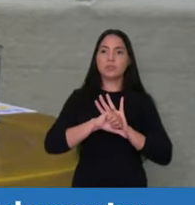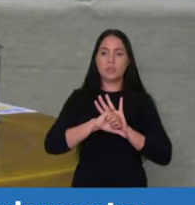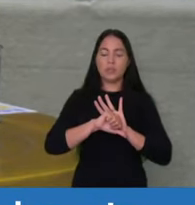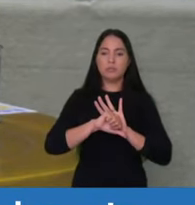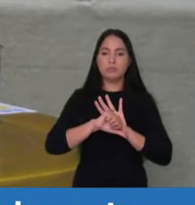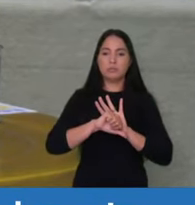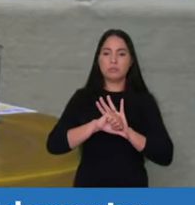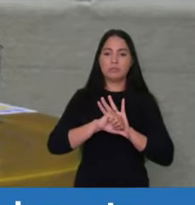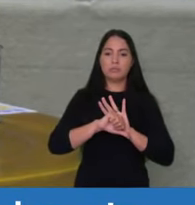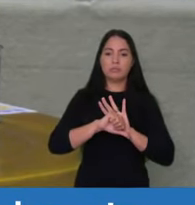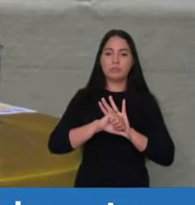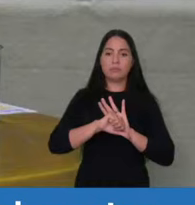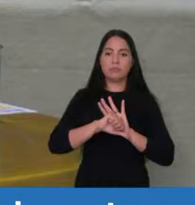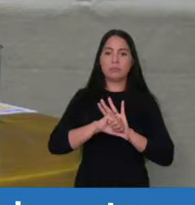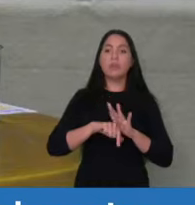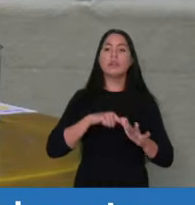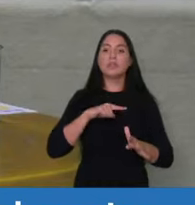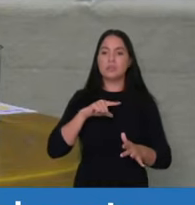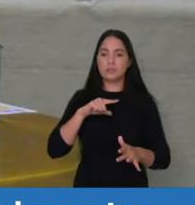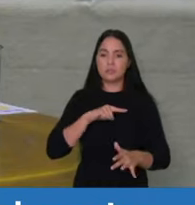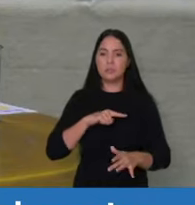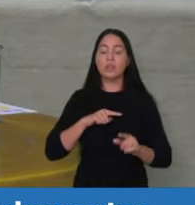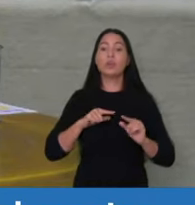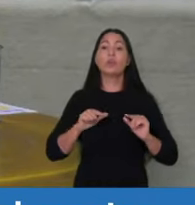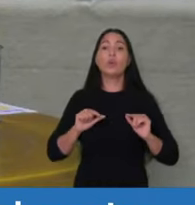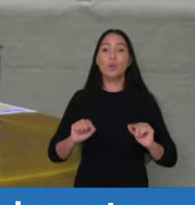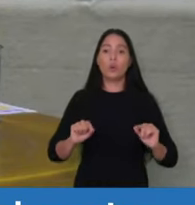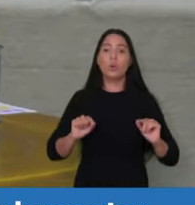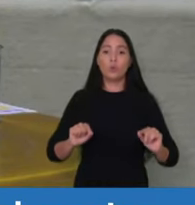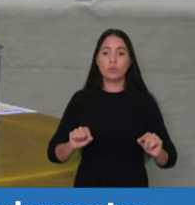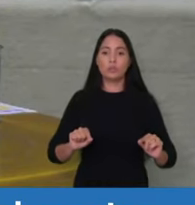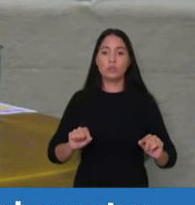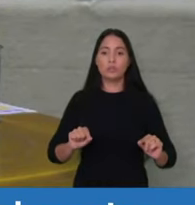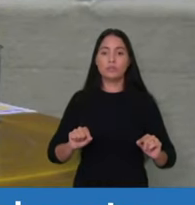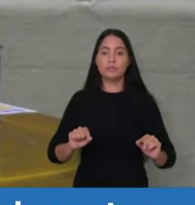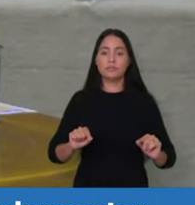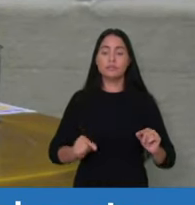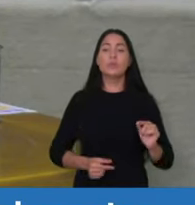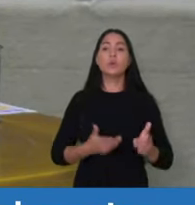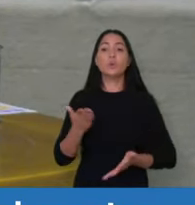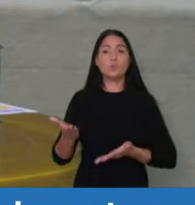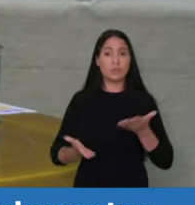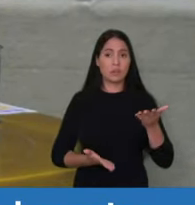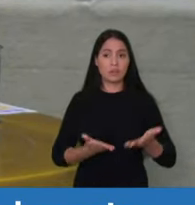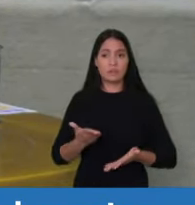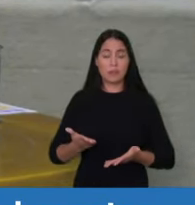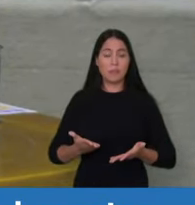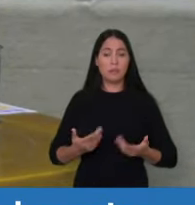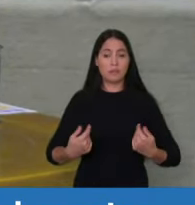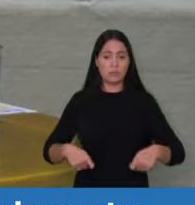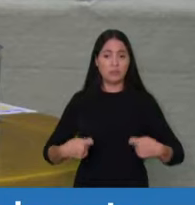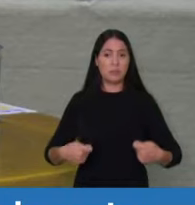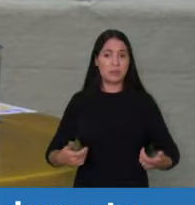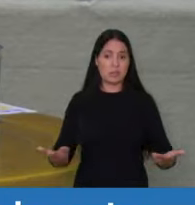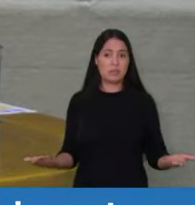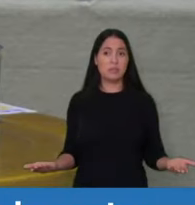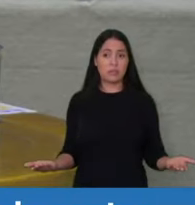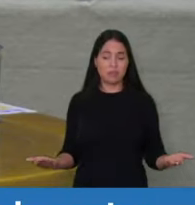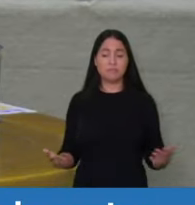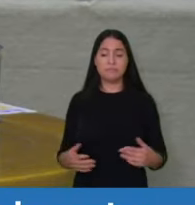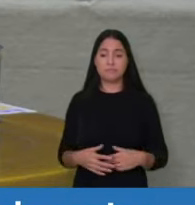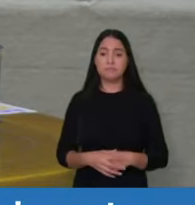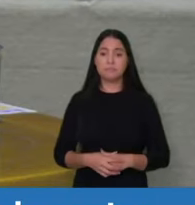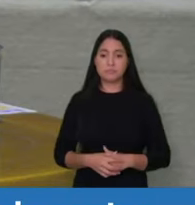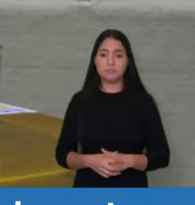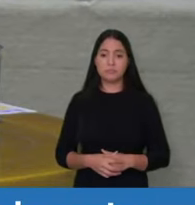recebesse, nem mais nem menos, apenas a devida, o devido tratamento que ele merece.